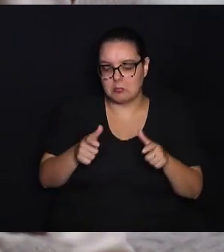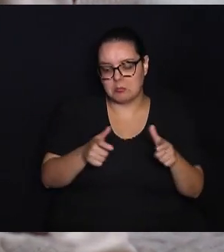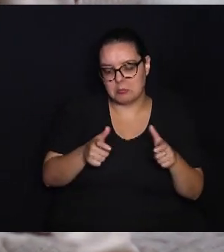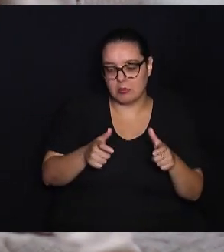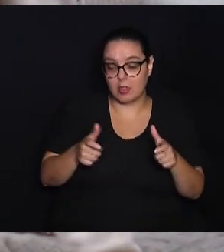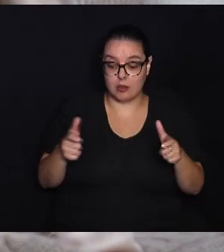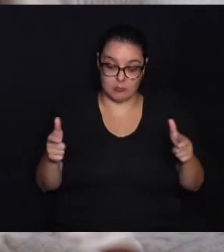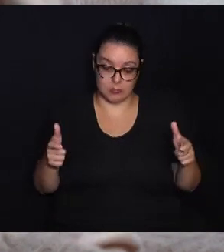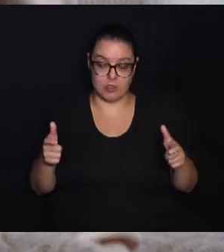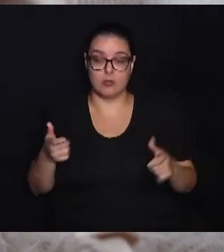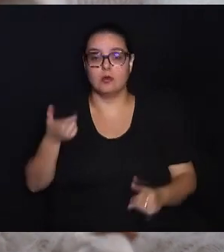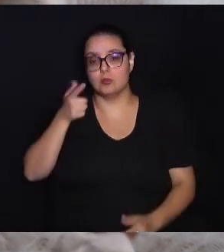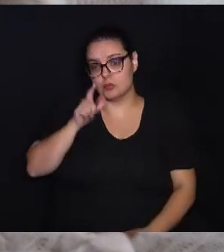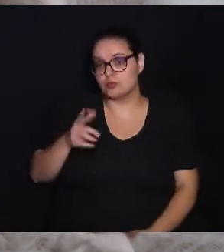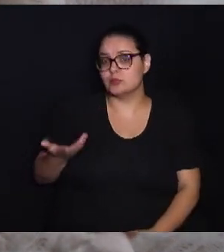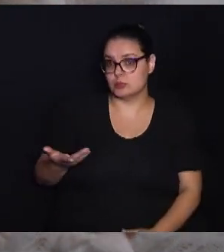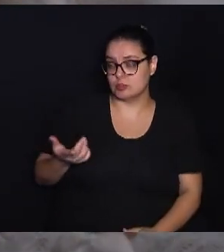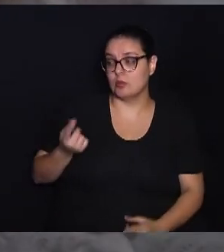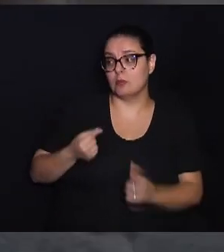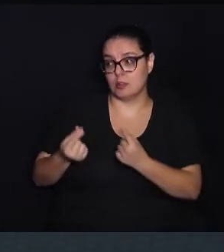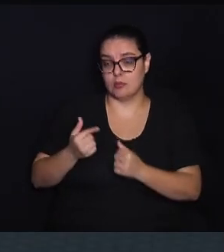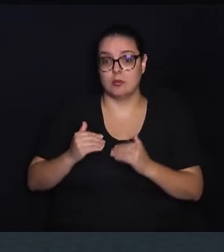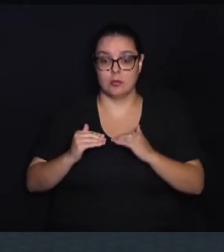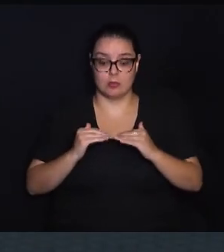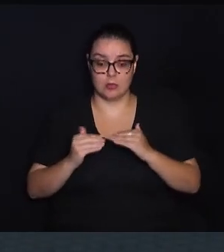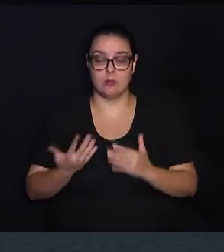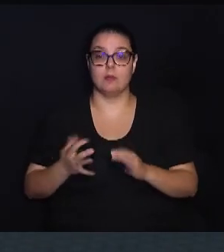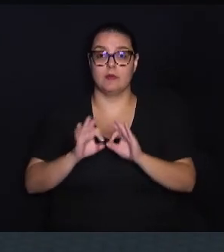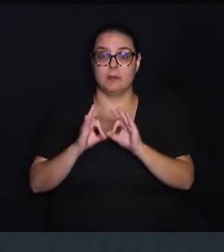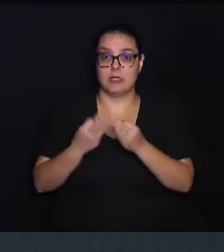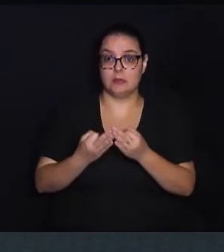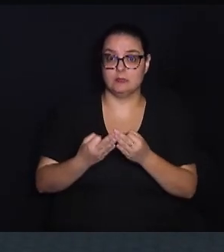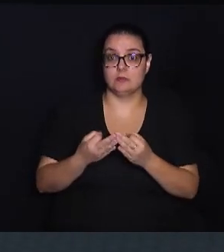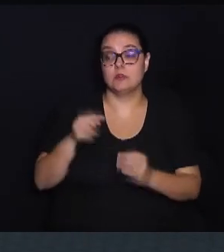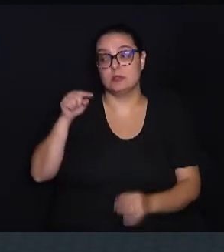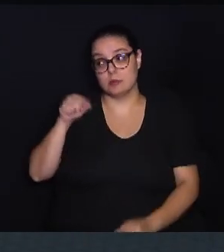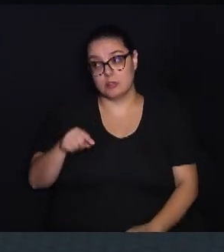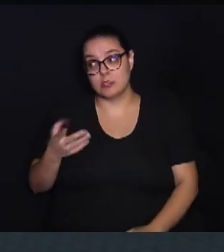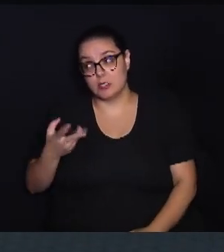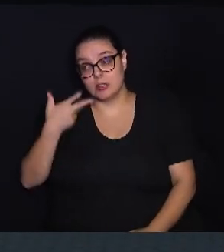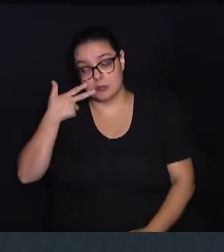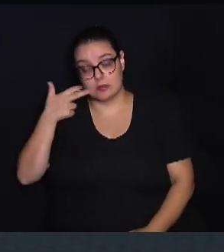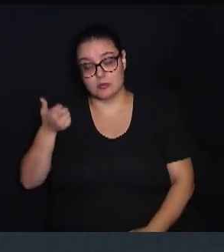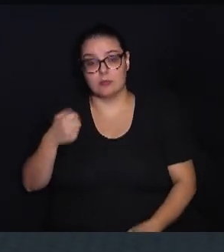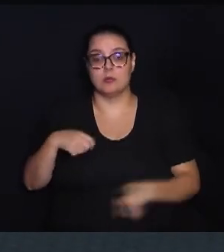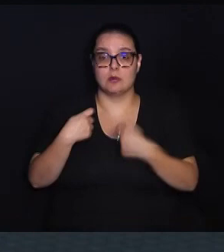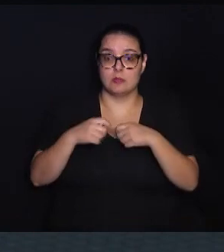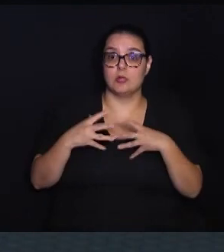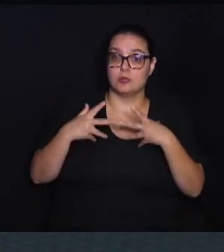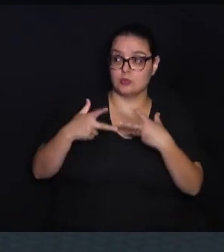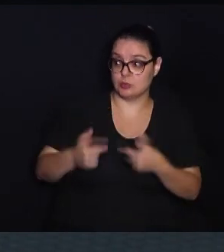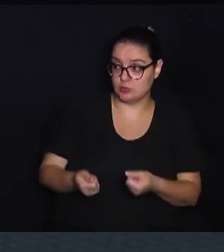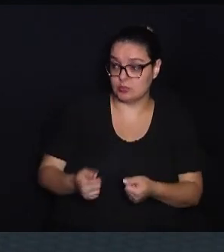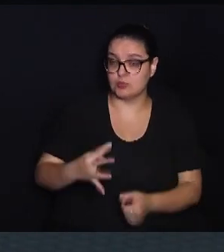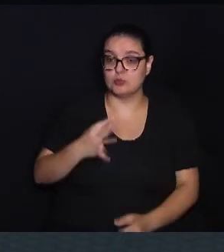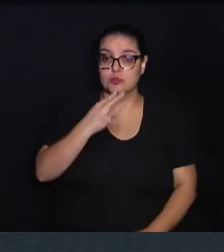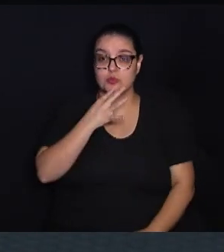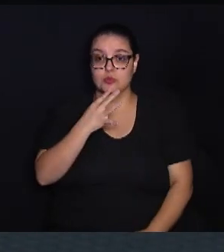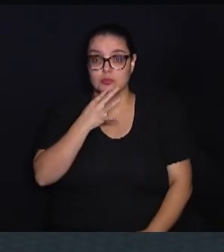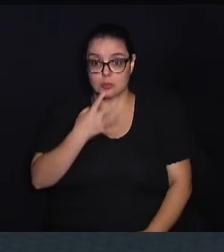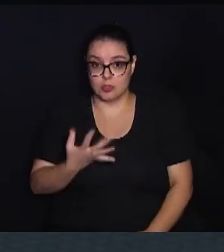conseguir manter aí, né, um certo equilíbrio financeiro familiar. E para isso, Rafael, é necessário que todo